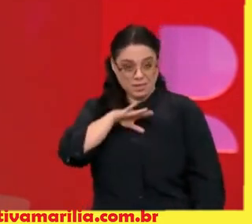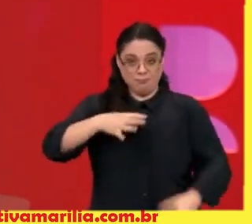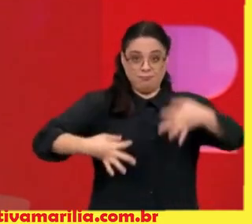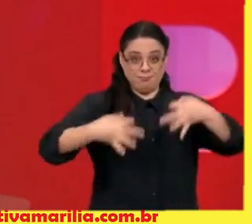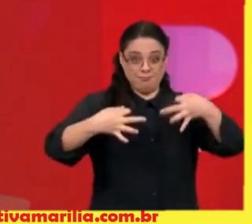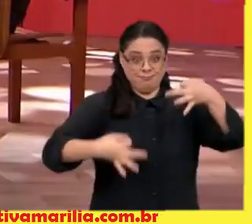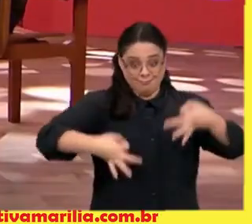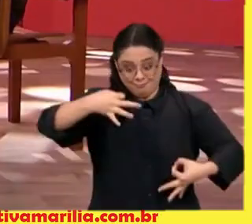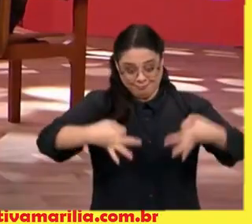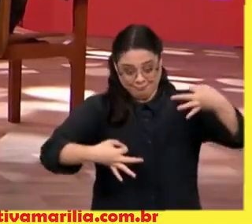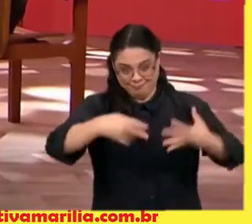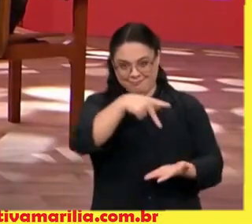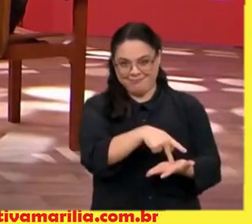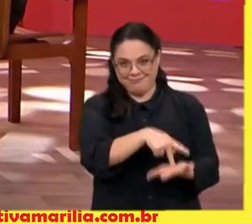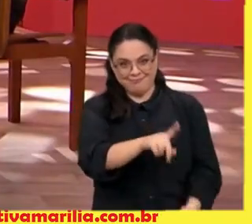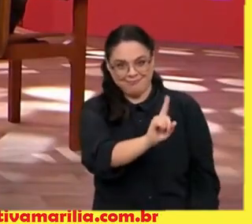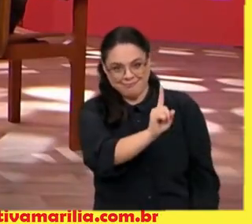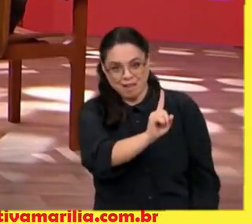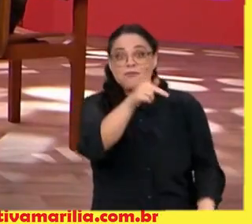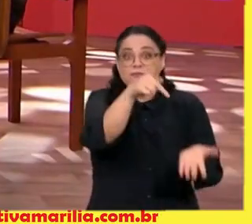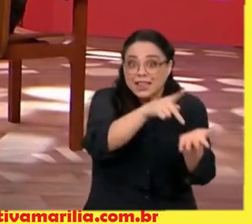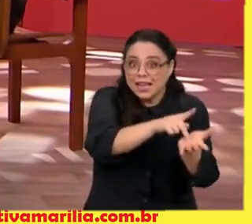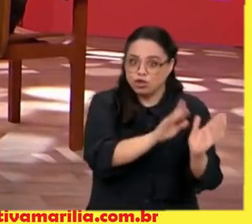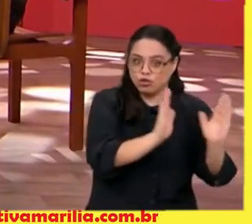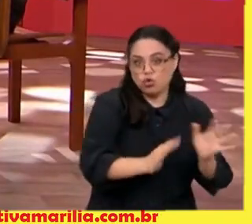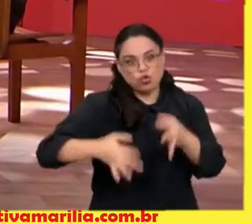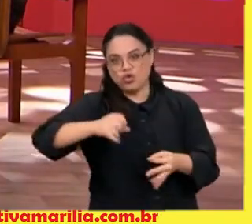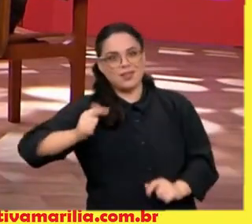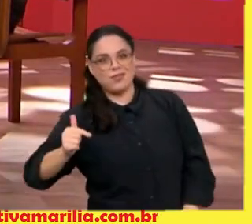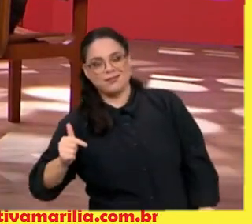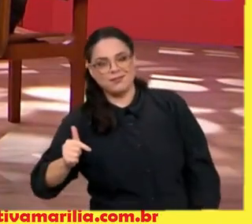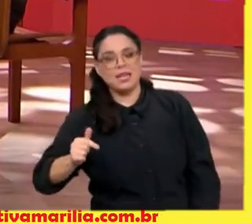tinha essa ideia de... A Dilma só conseguiu apoiar no Congresso porque ela